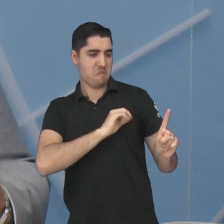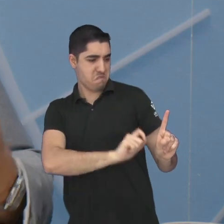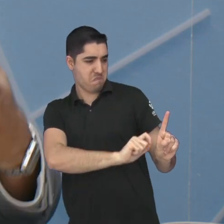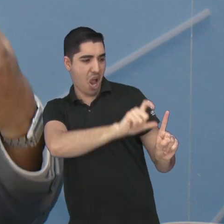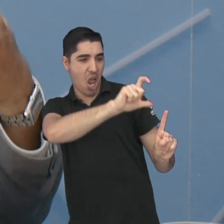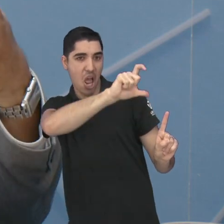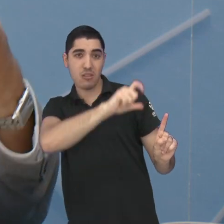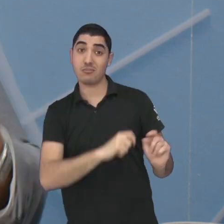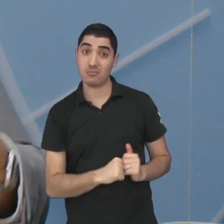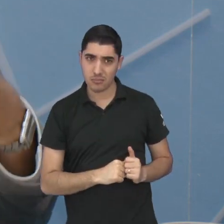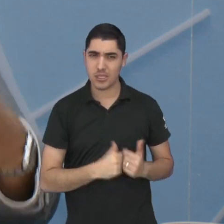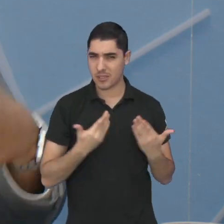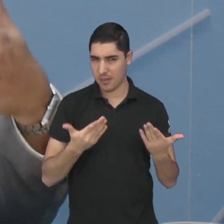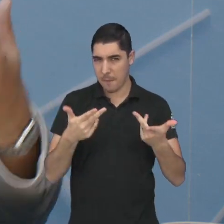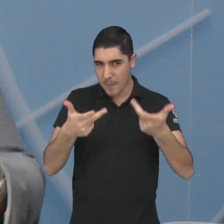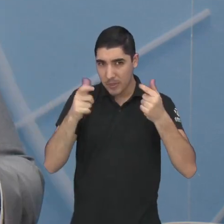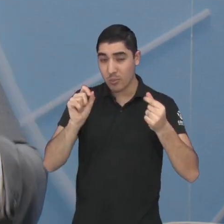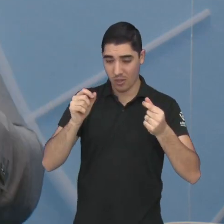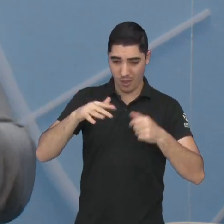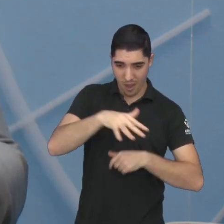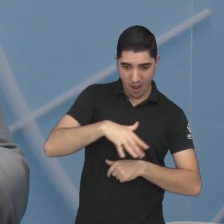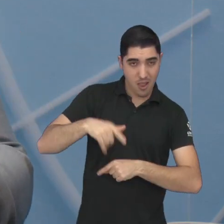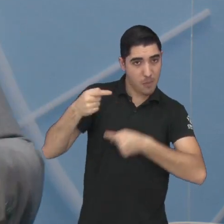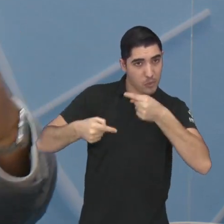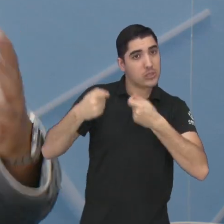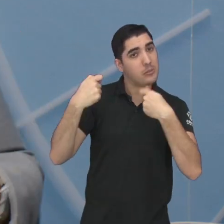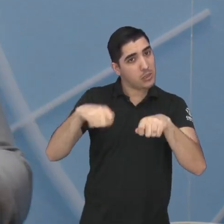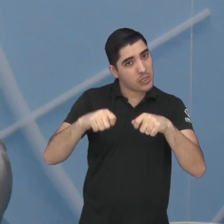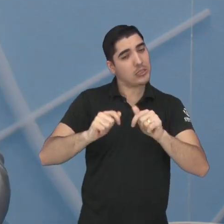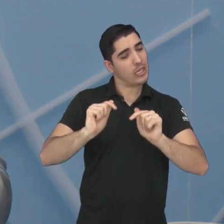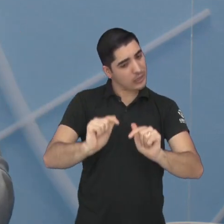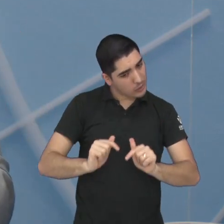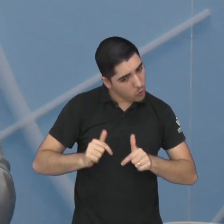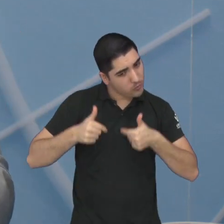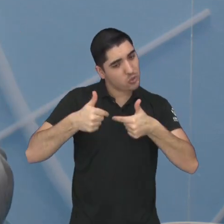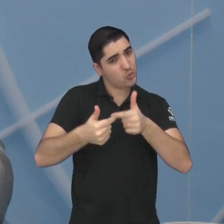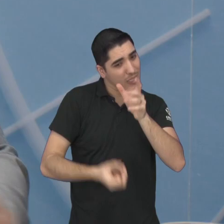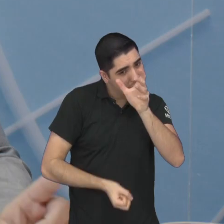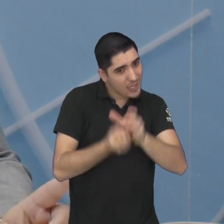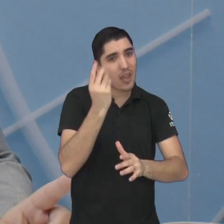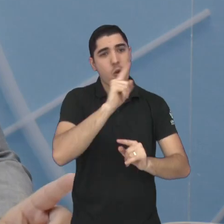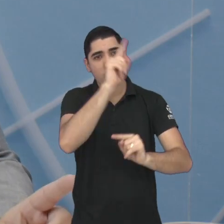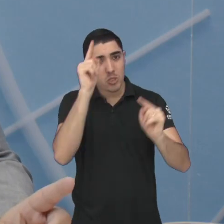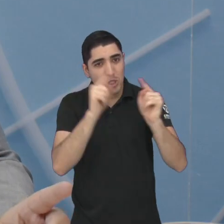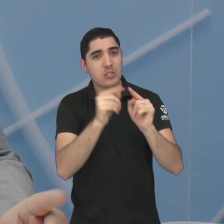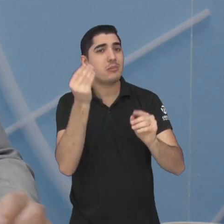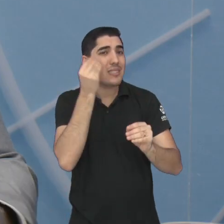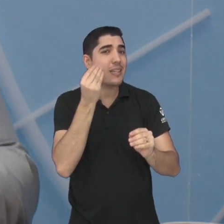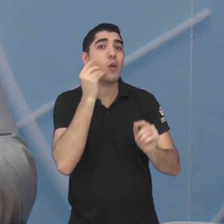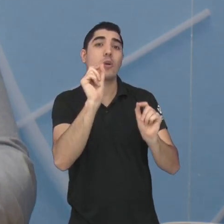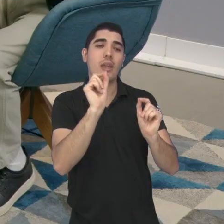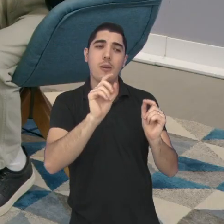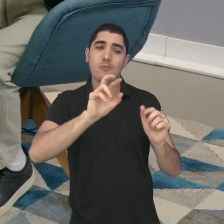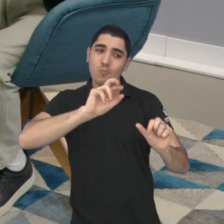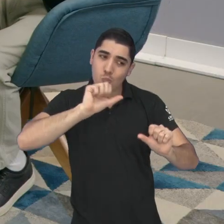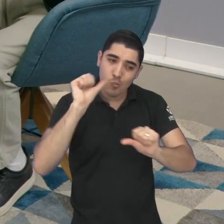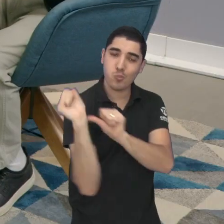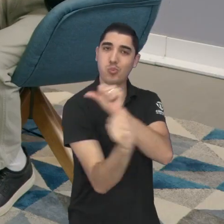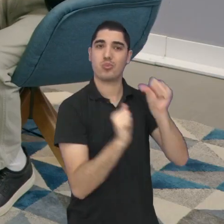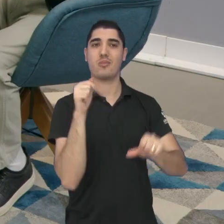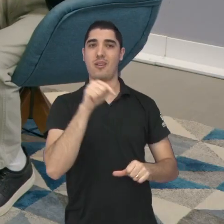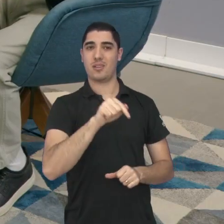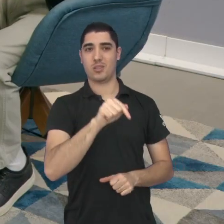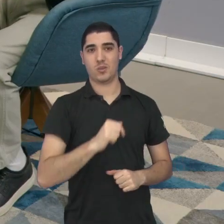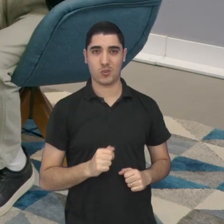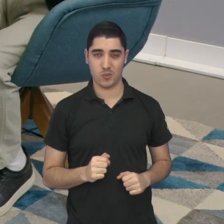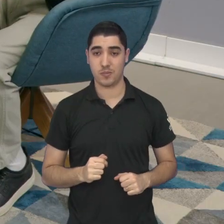políticos que o foco é cada vez mais priorizar essa concentração. O caminho é o contrário. Pegando o